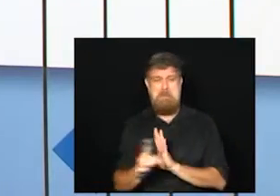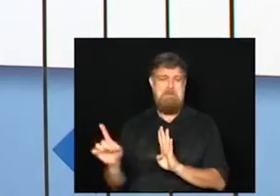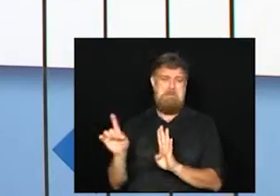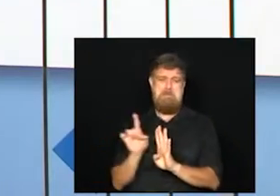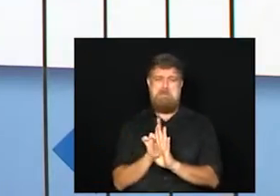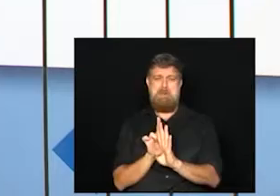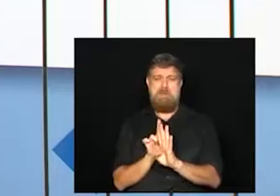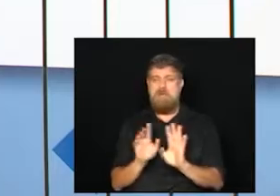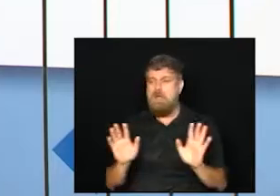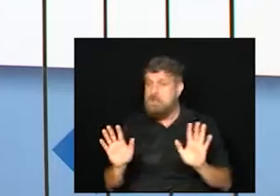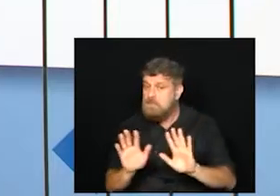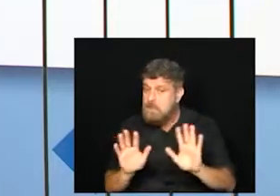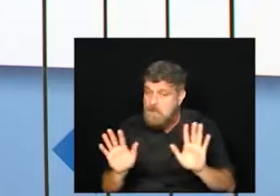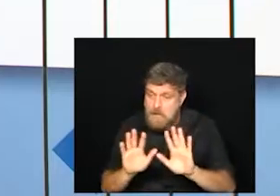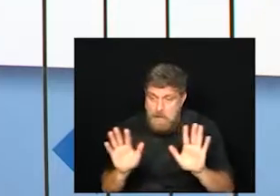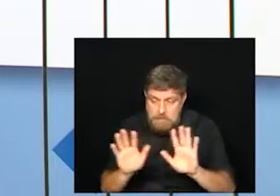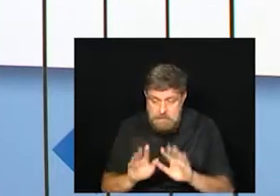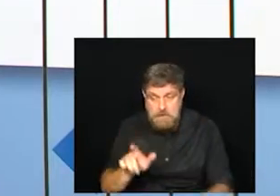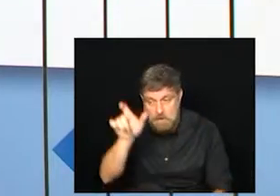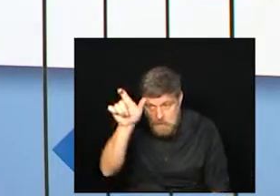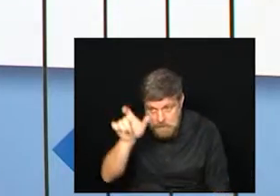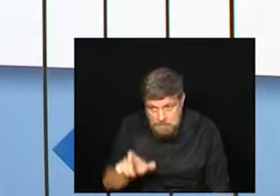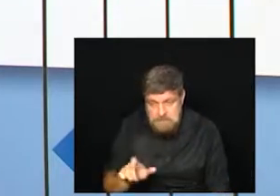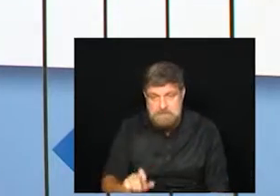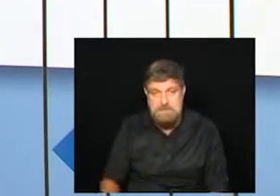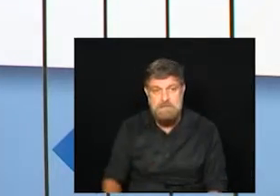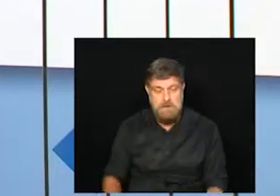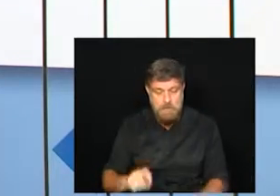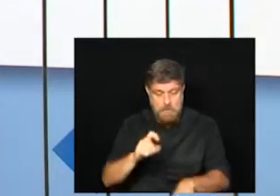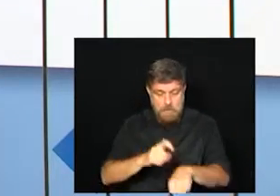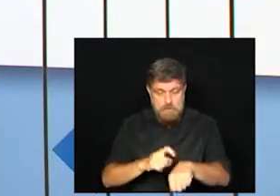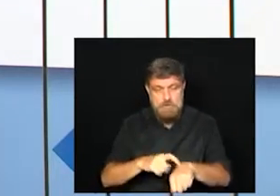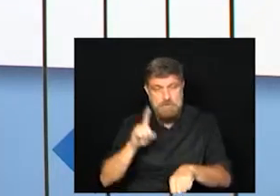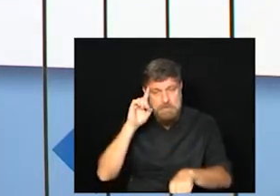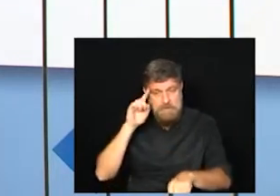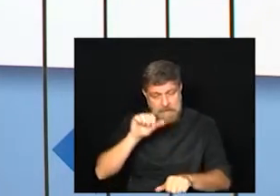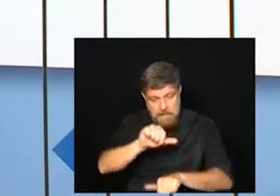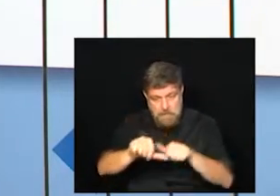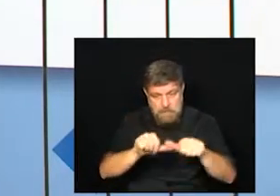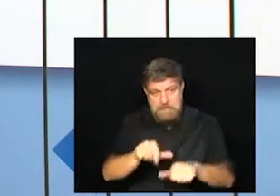para o final da fila. Não vai, você só vai reagendar. Vai para o final da